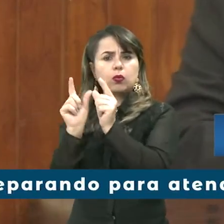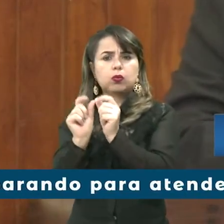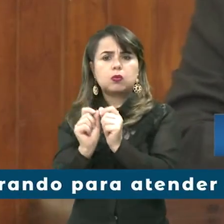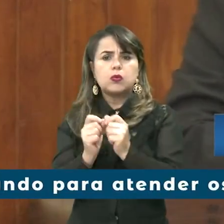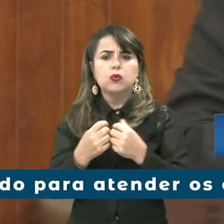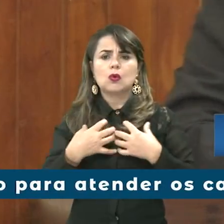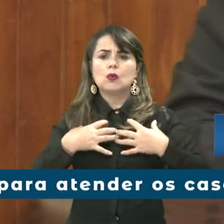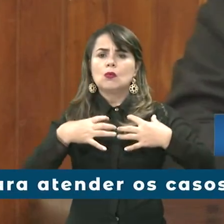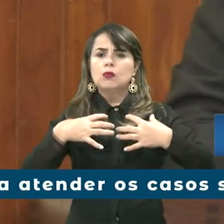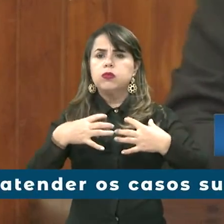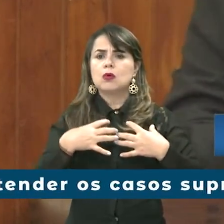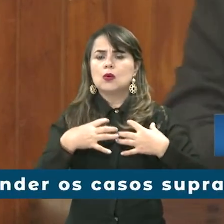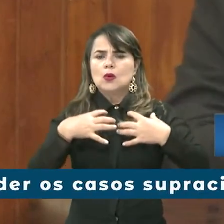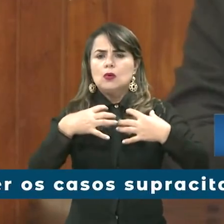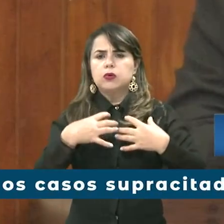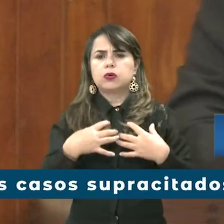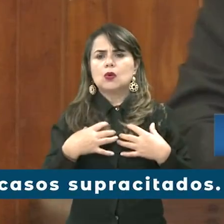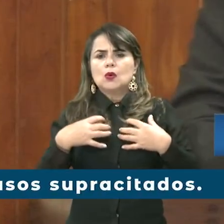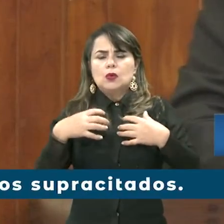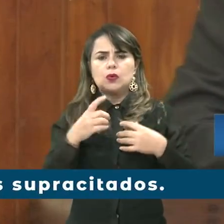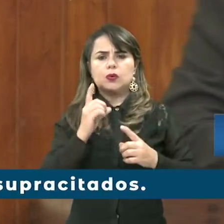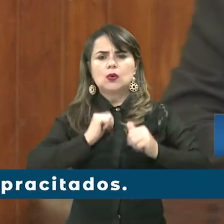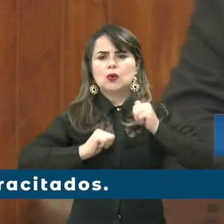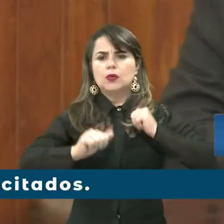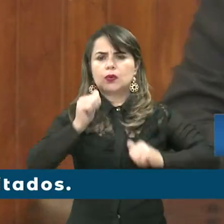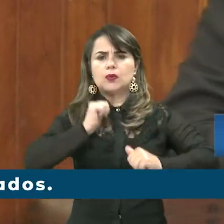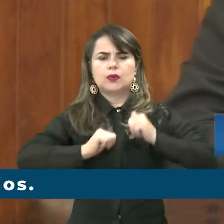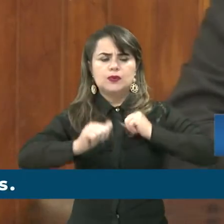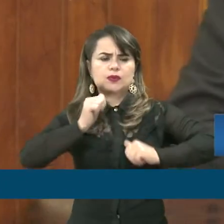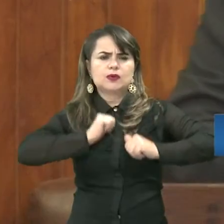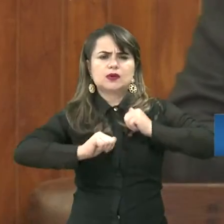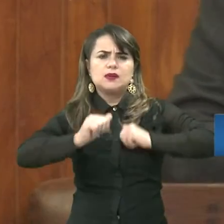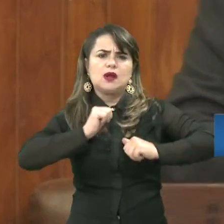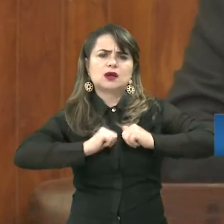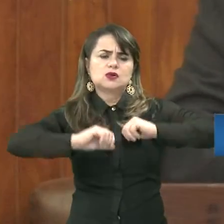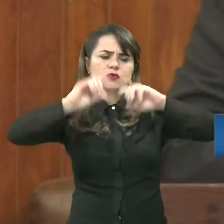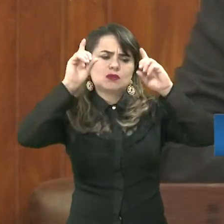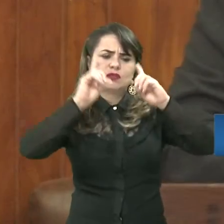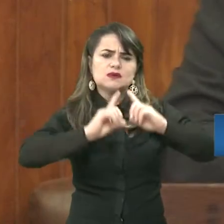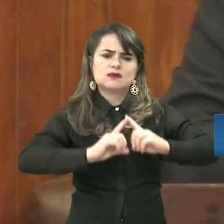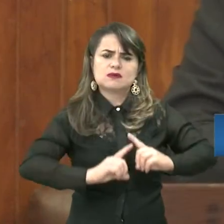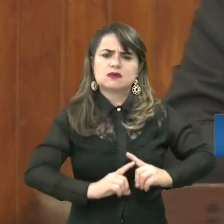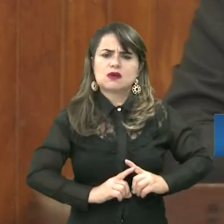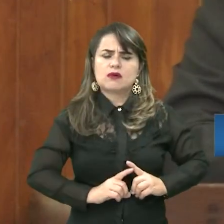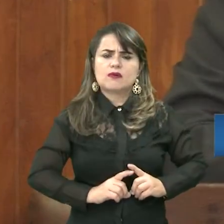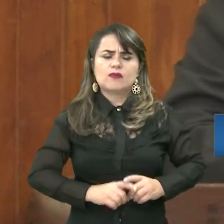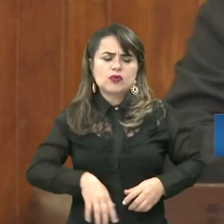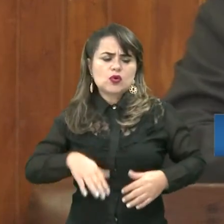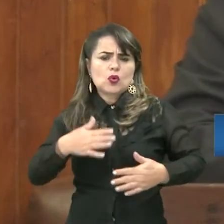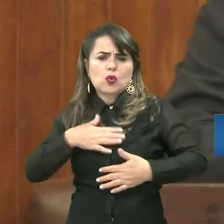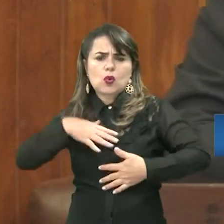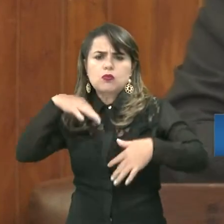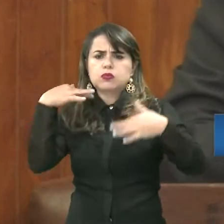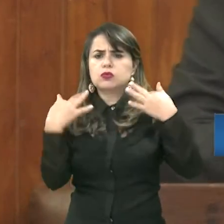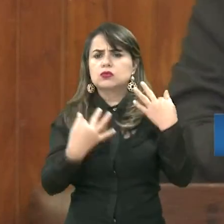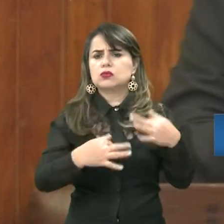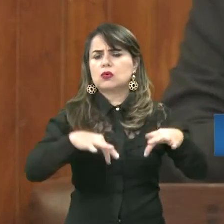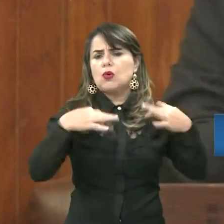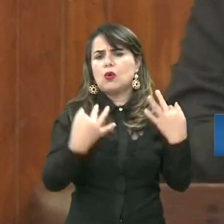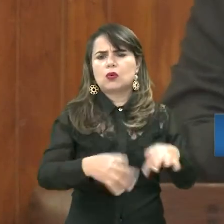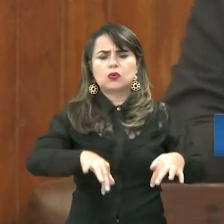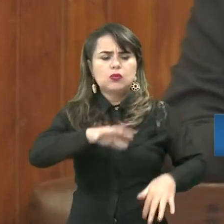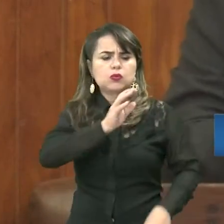fadiga, confusão mental, dor de cabeça, depressão, ansiedade, problemas gastrointestinais, dores musculares,